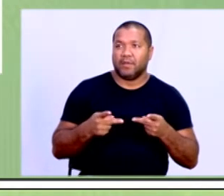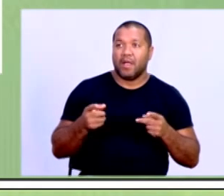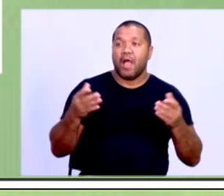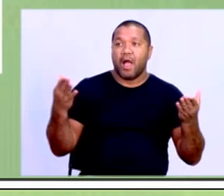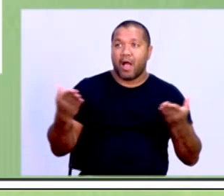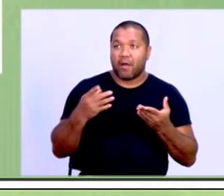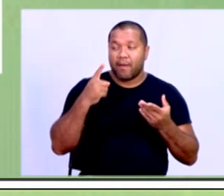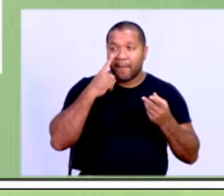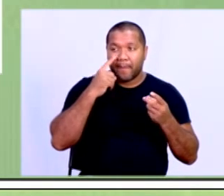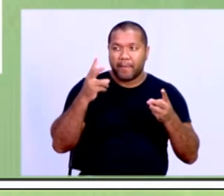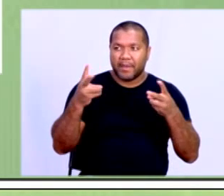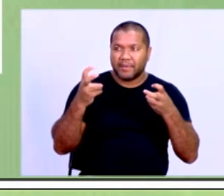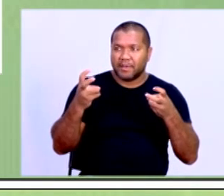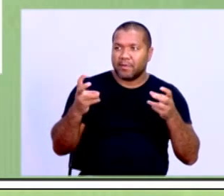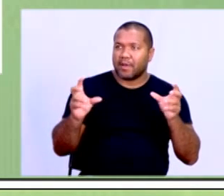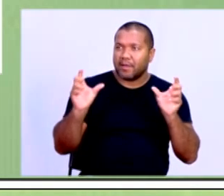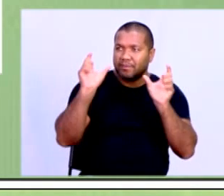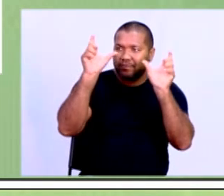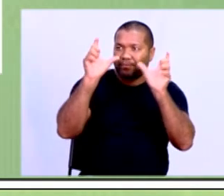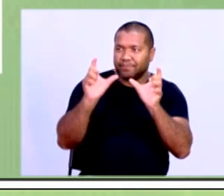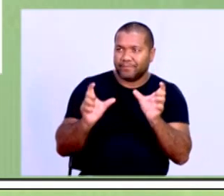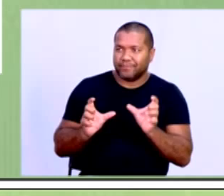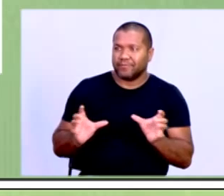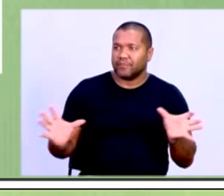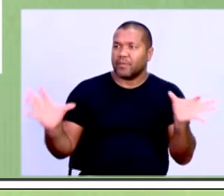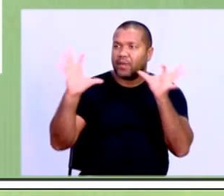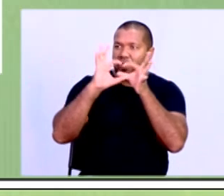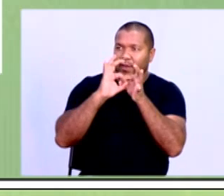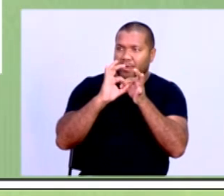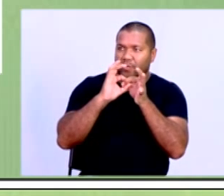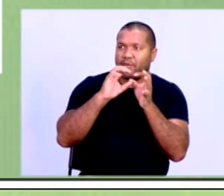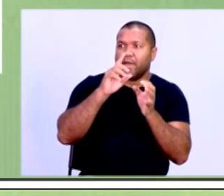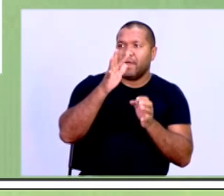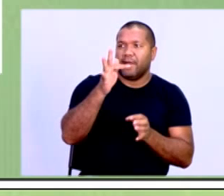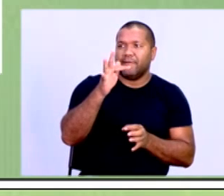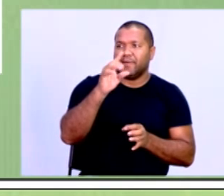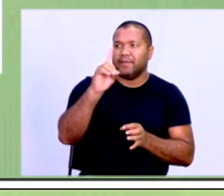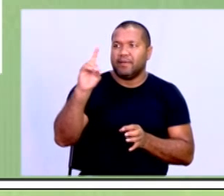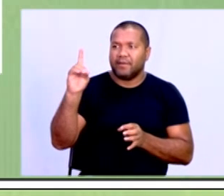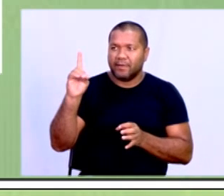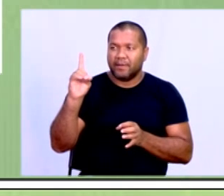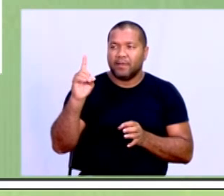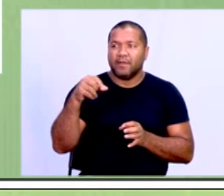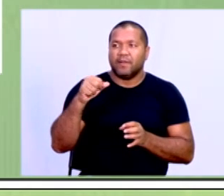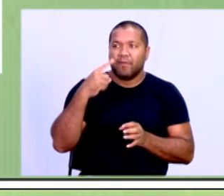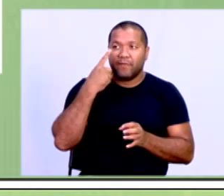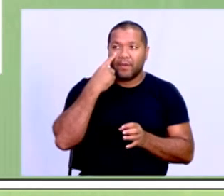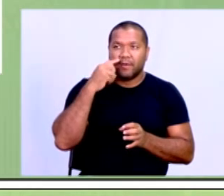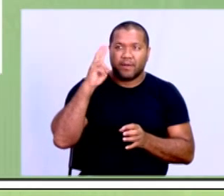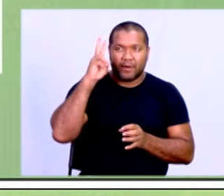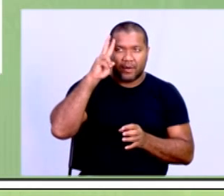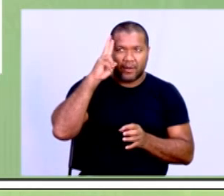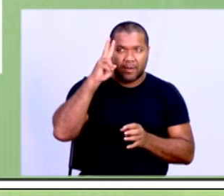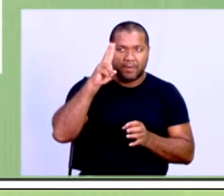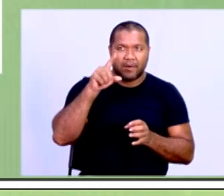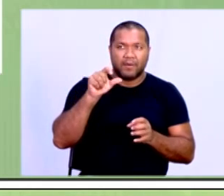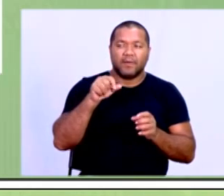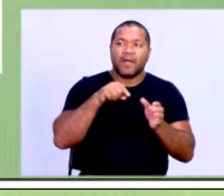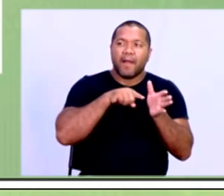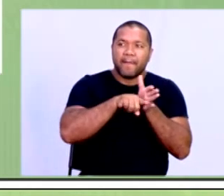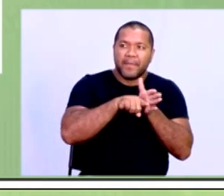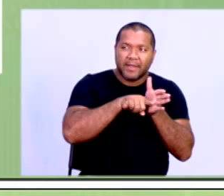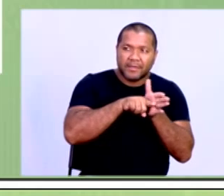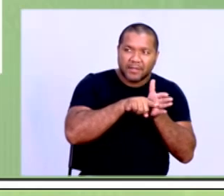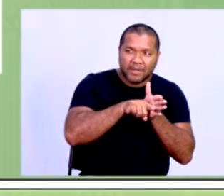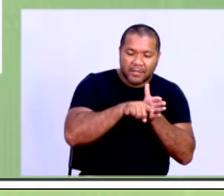cada componente montado agora do nosso FDD. Então, lembram aqui, ó, os nossos requisitos,